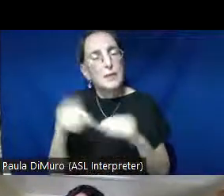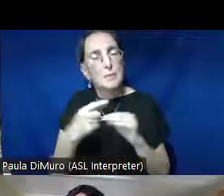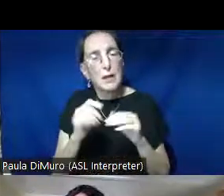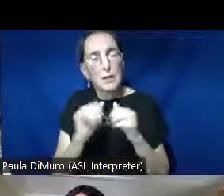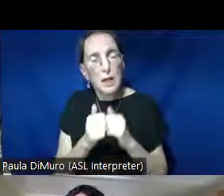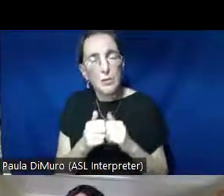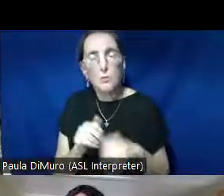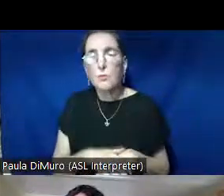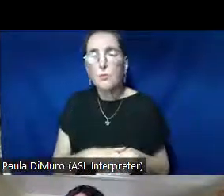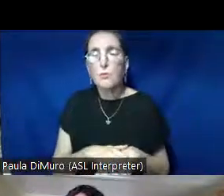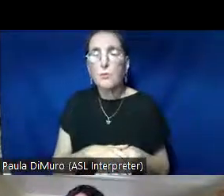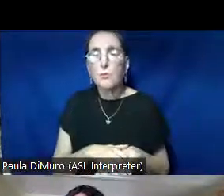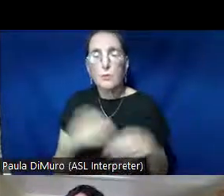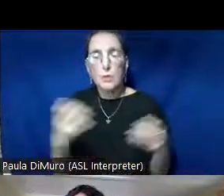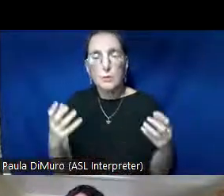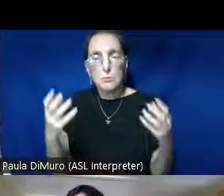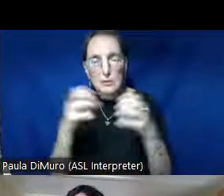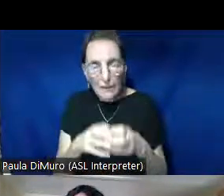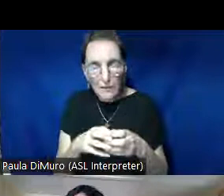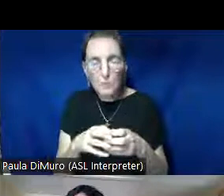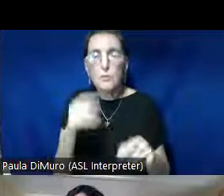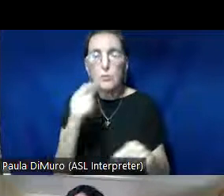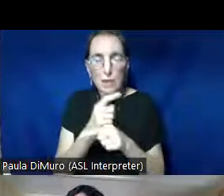e fala sobre